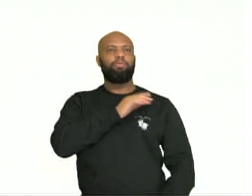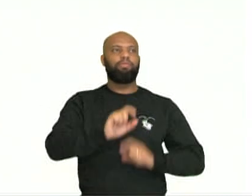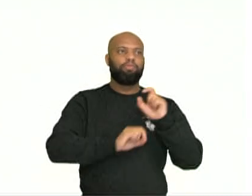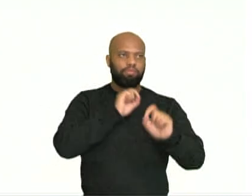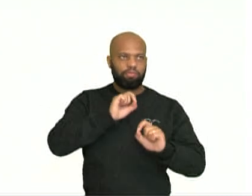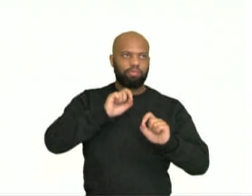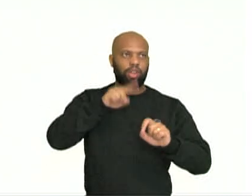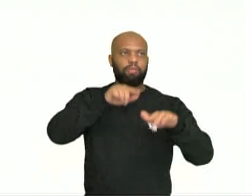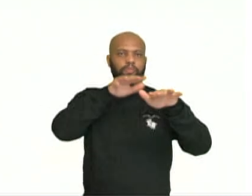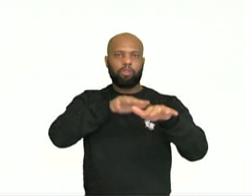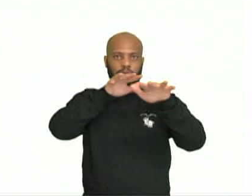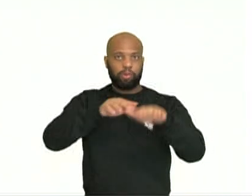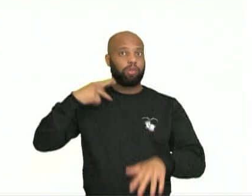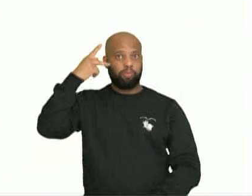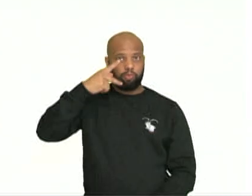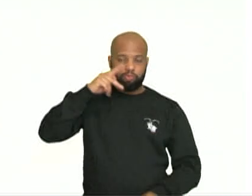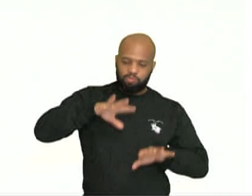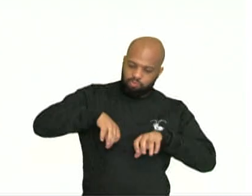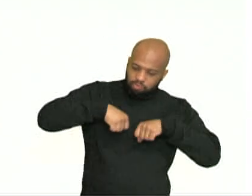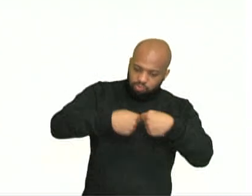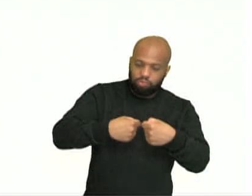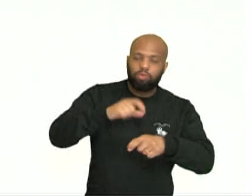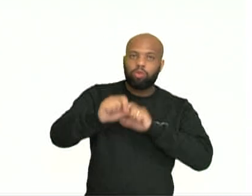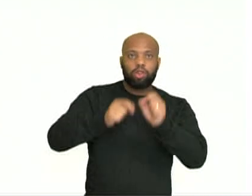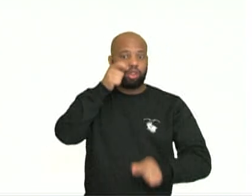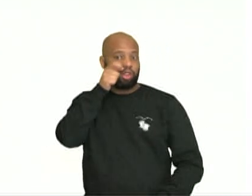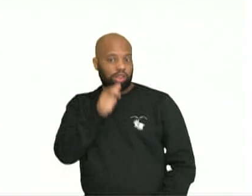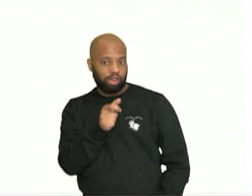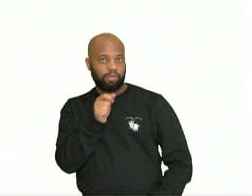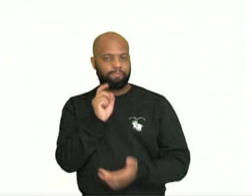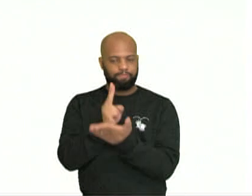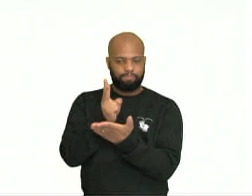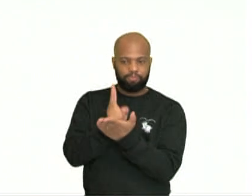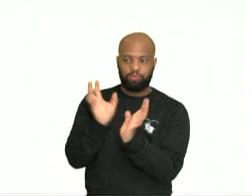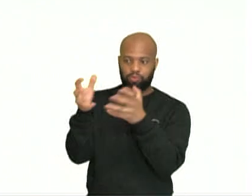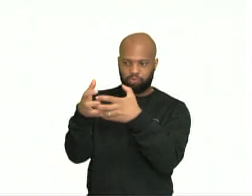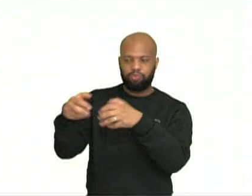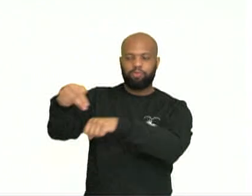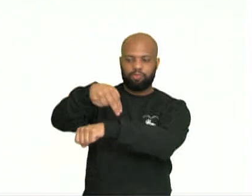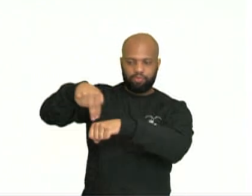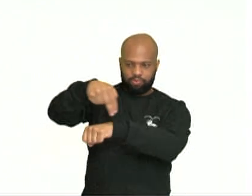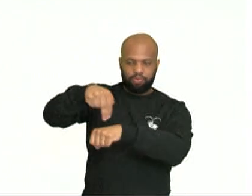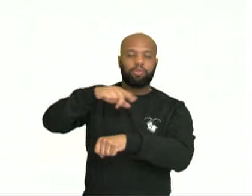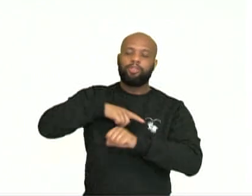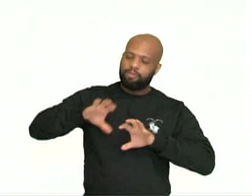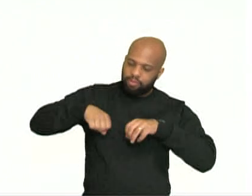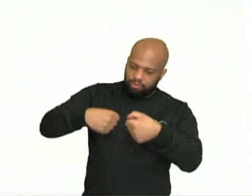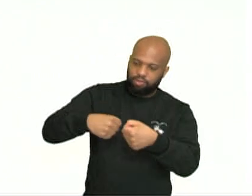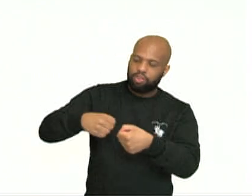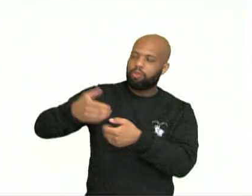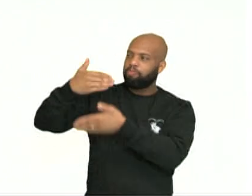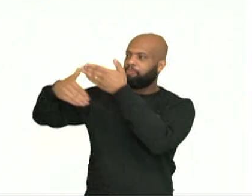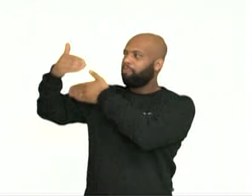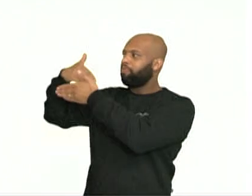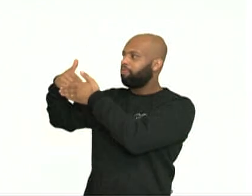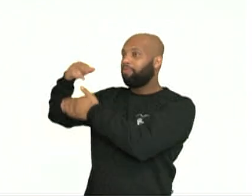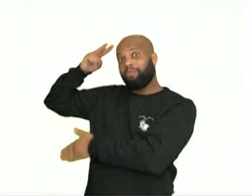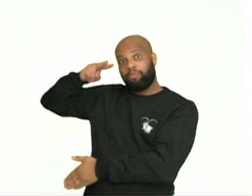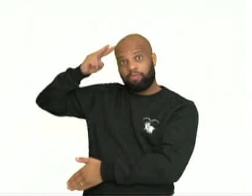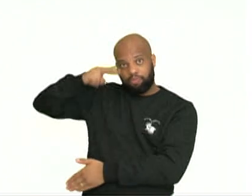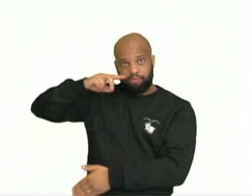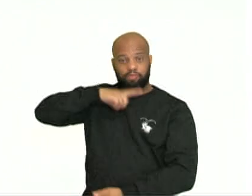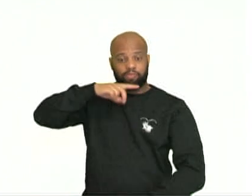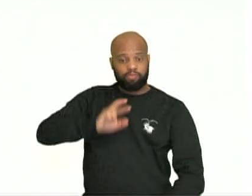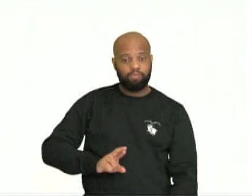é então um movimento pela defesa dos interesses da nação. Defesa pelos interesses do passado histórico,